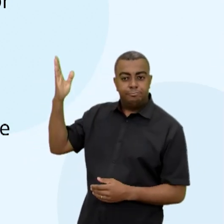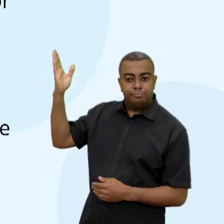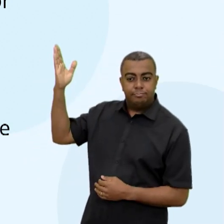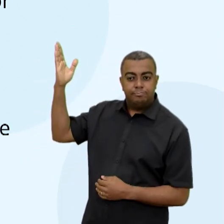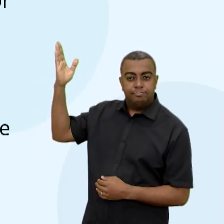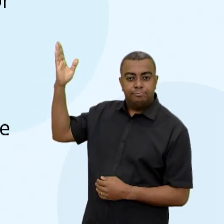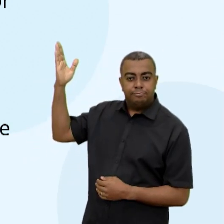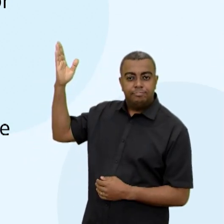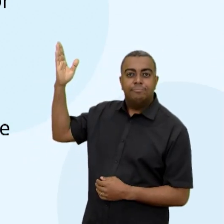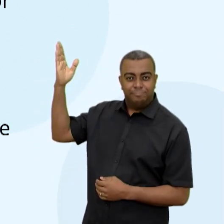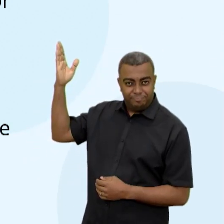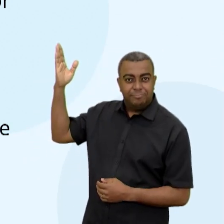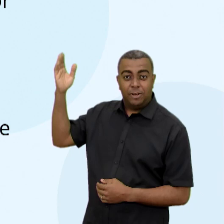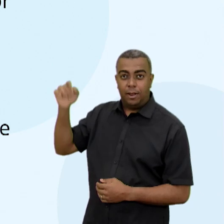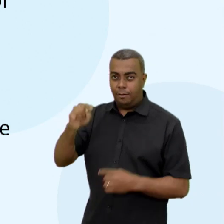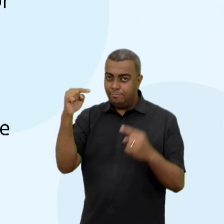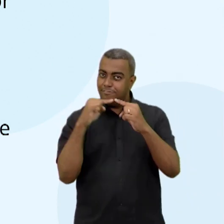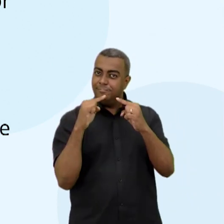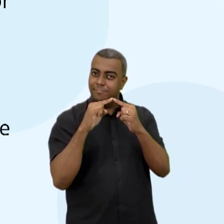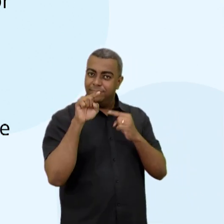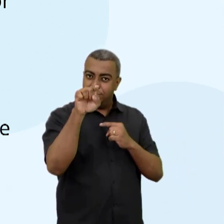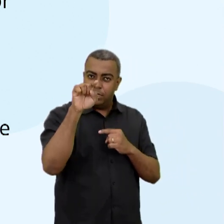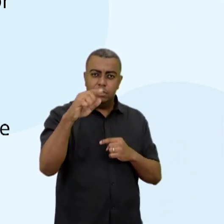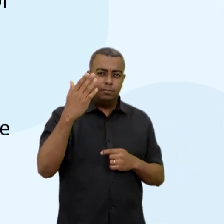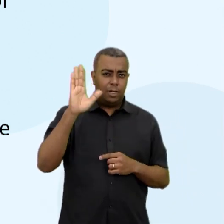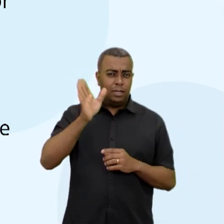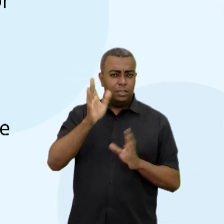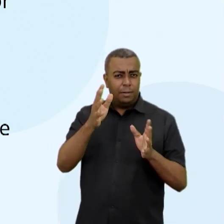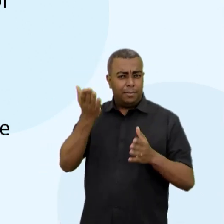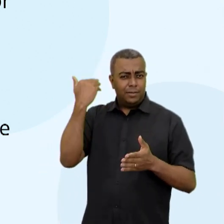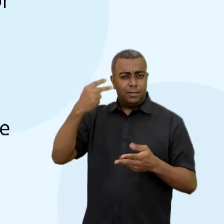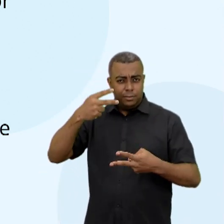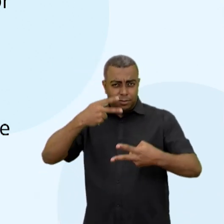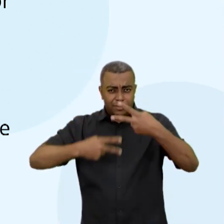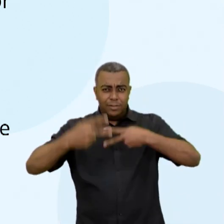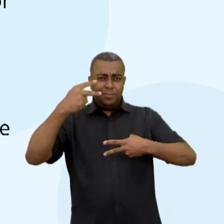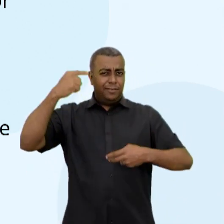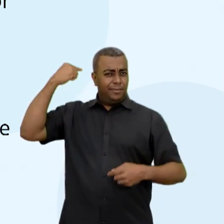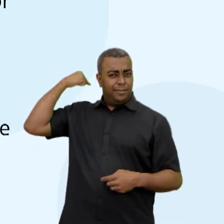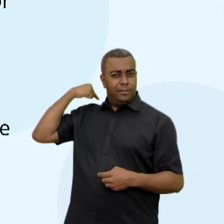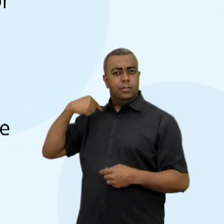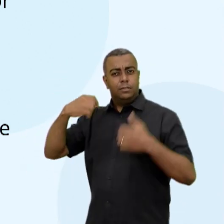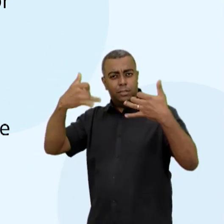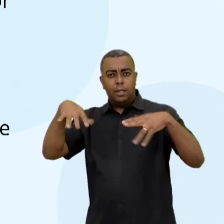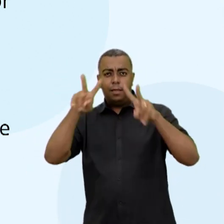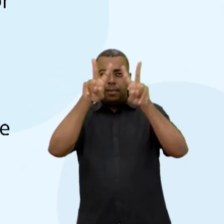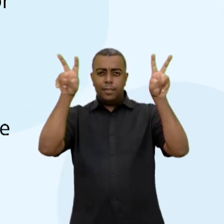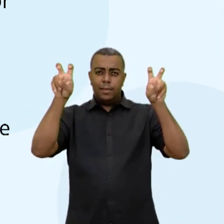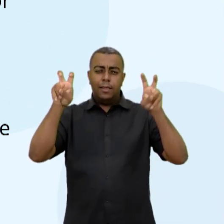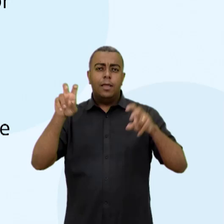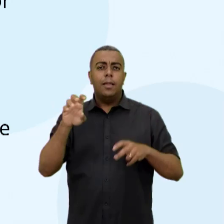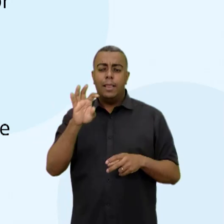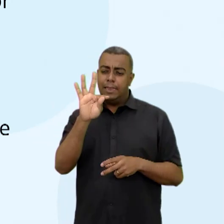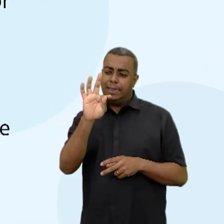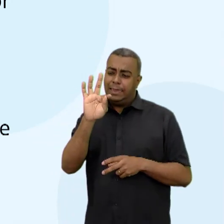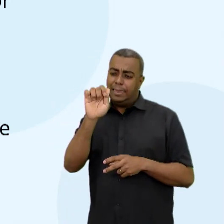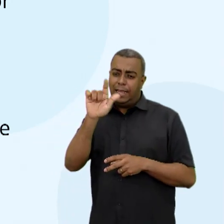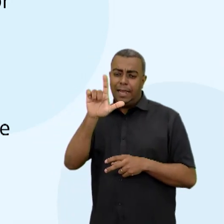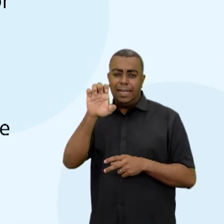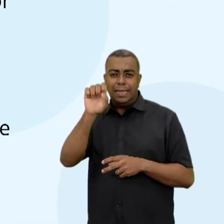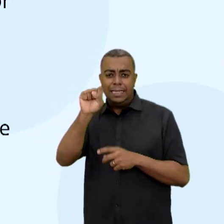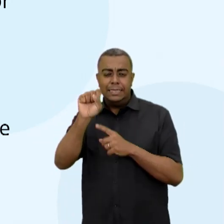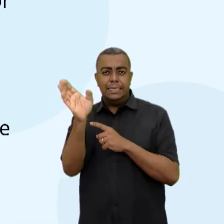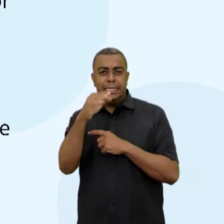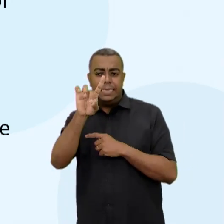a habilidade da série de vocês. A gente já viu lá no segundo bimestre, vocês vão encontrar aulas aí com o nome de Teorema de Tales, Tales de